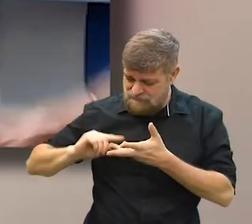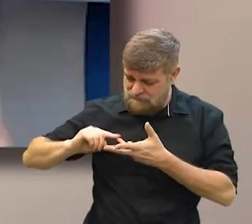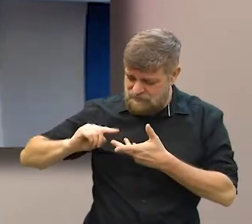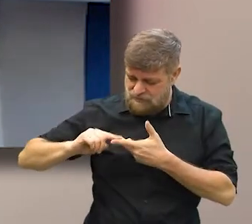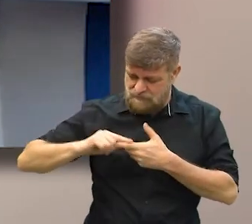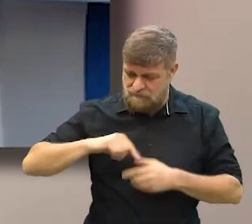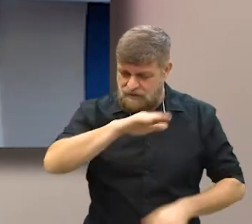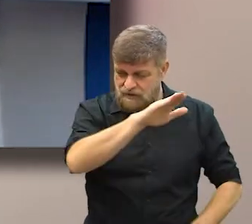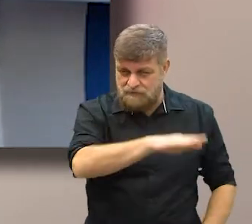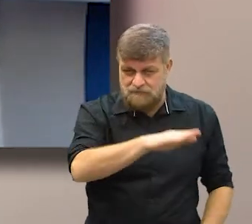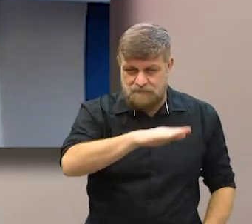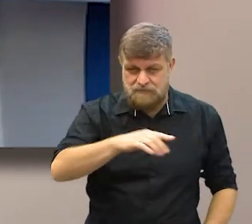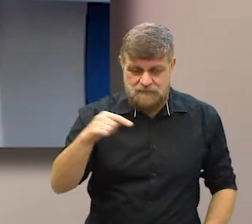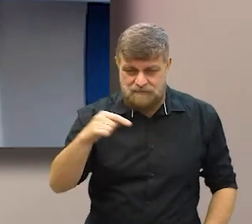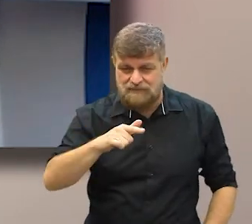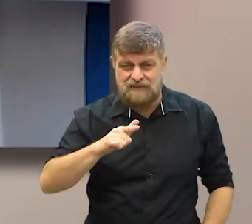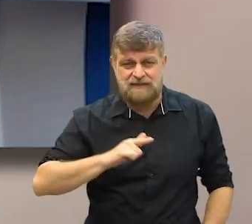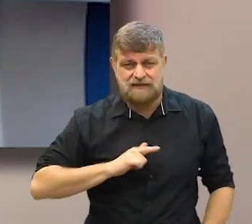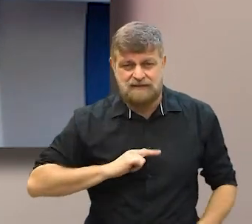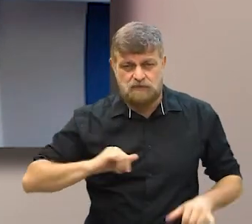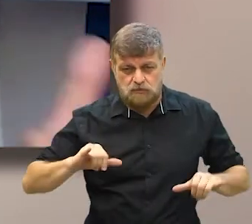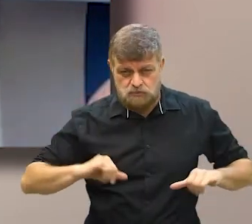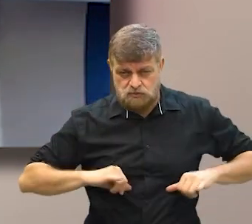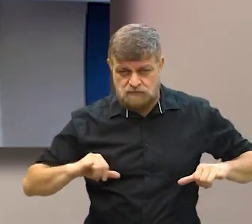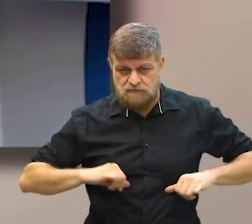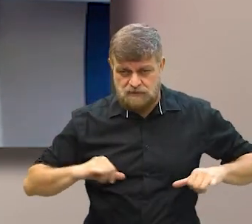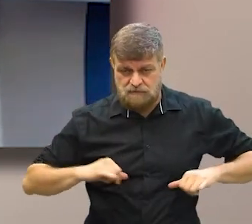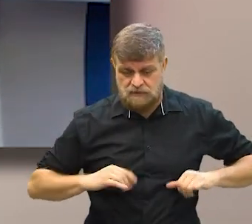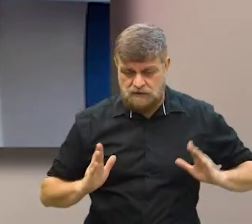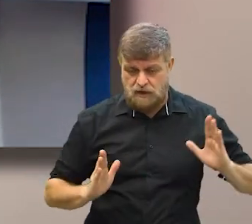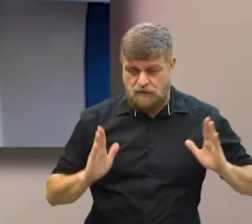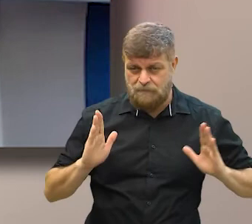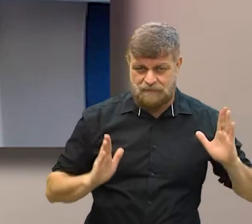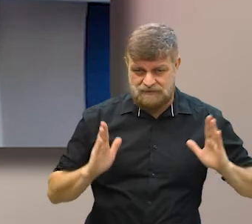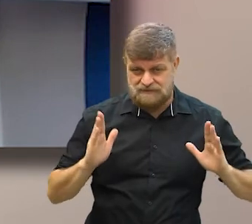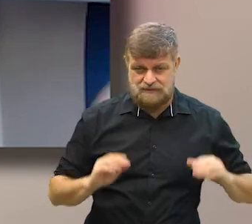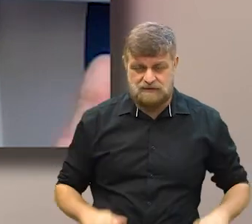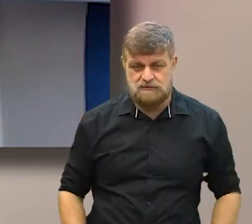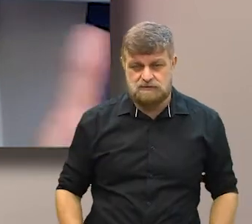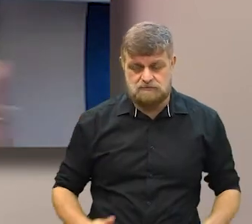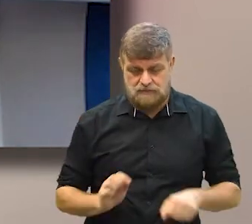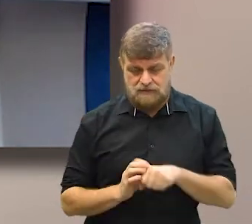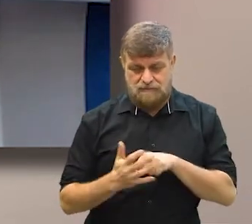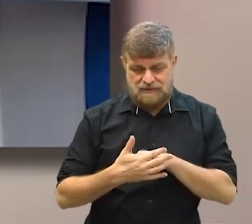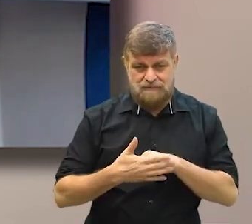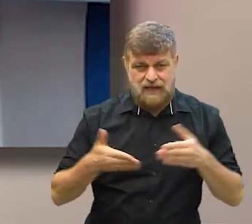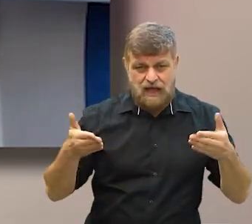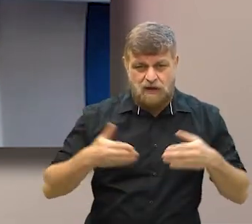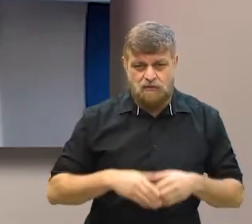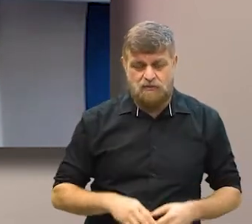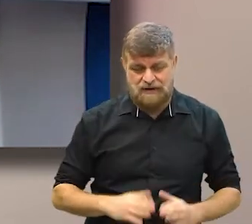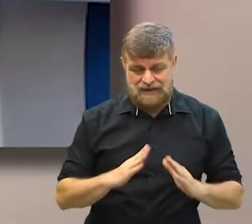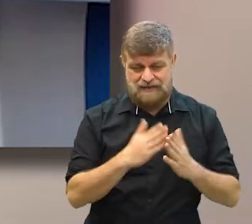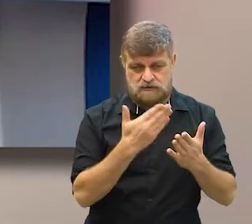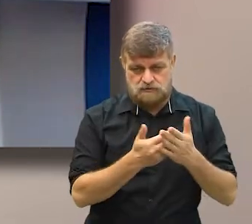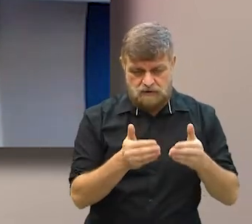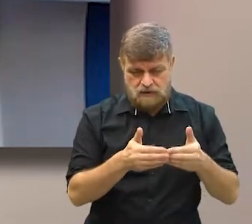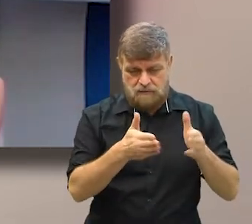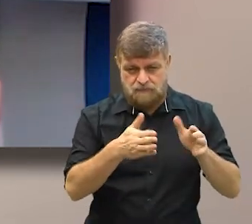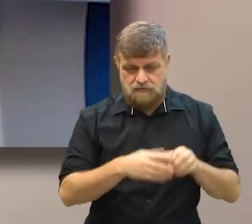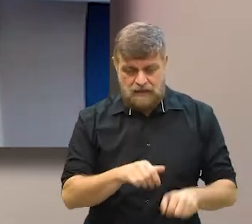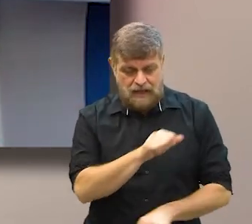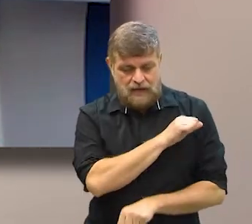as crianças tiveram uma perda muito grande durante todo esse processo, né? Agora, a maioria das escolas já